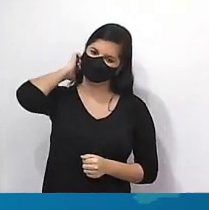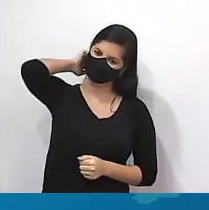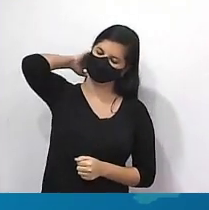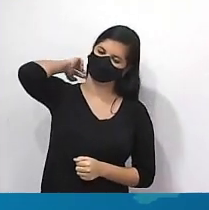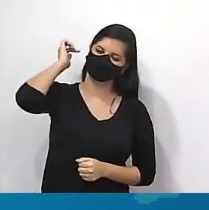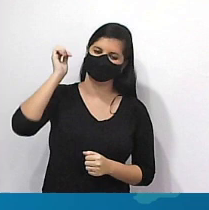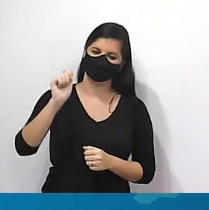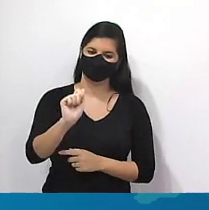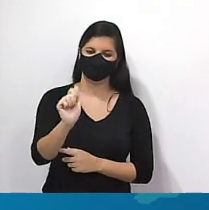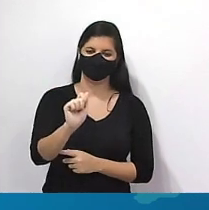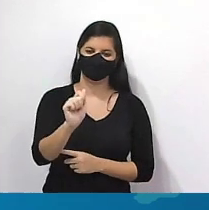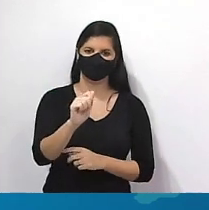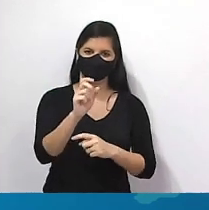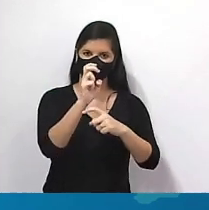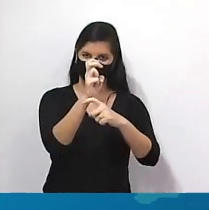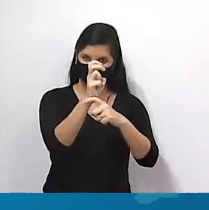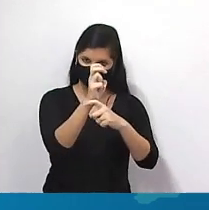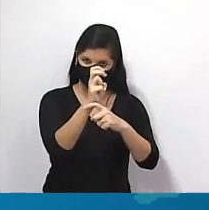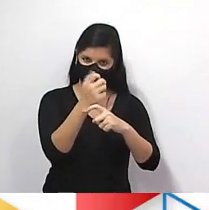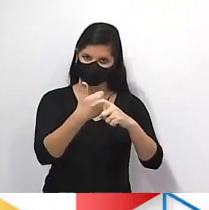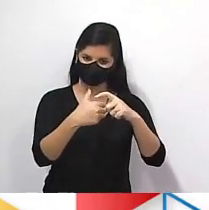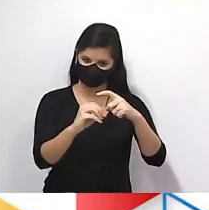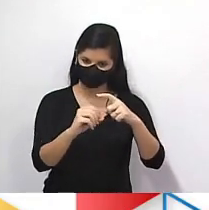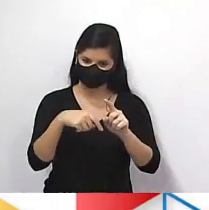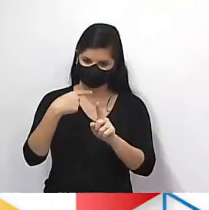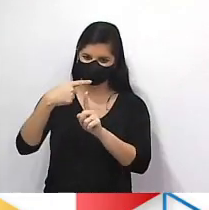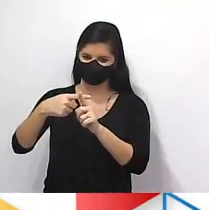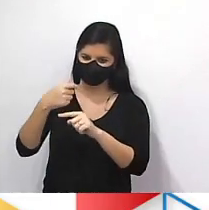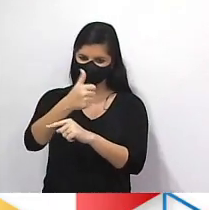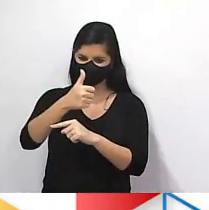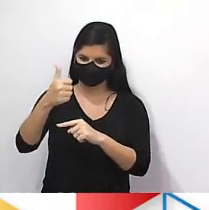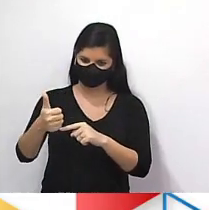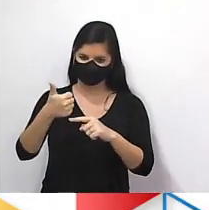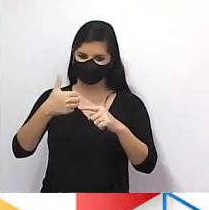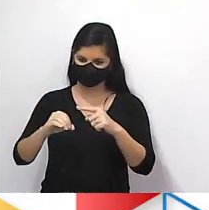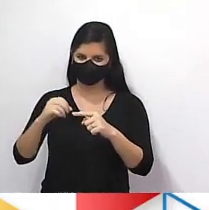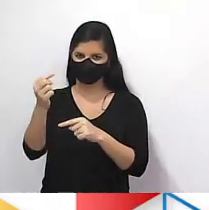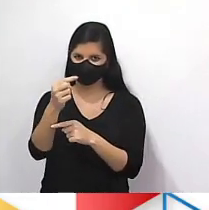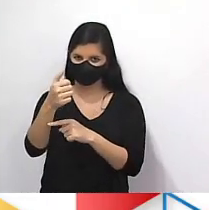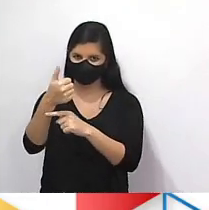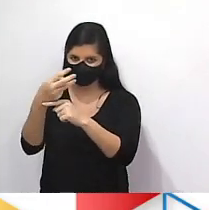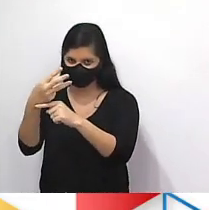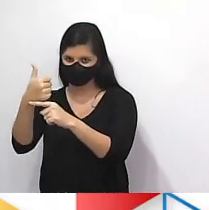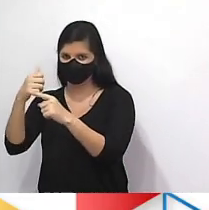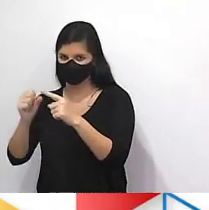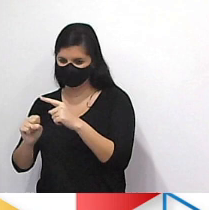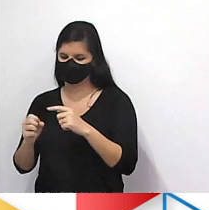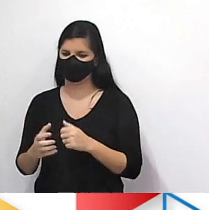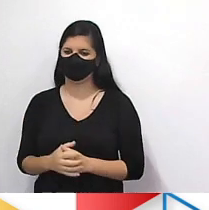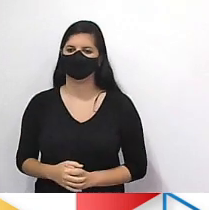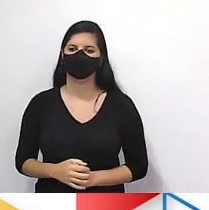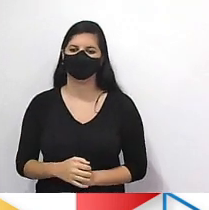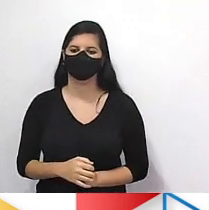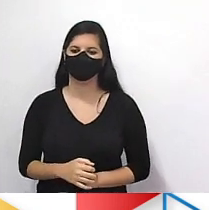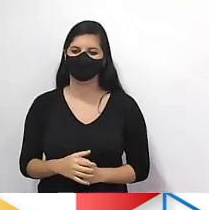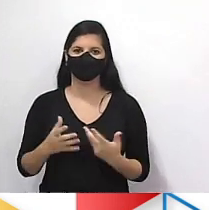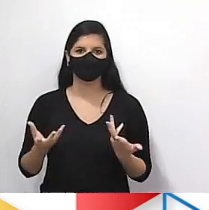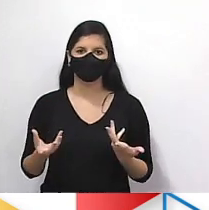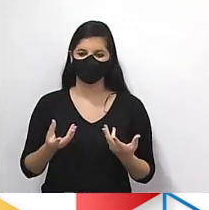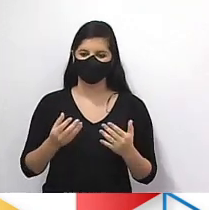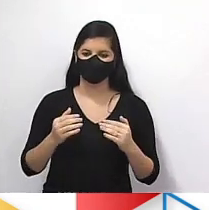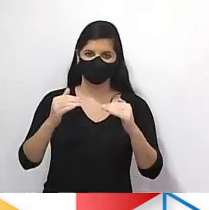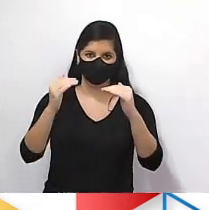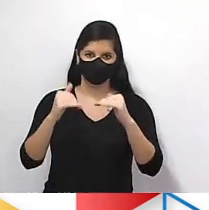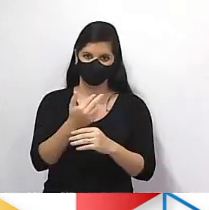comigo. Letra A, ó. 5 sobre 18 mais 11 sobre 18 menos 13 sobre 18. Ora,